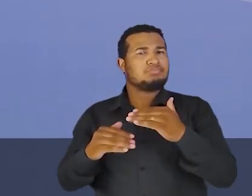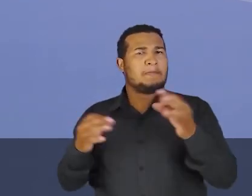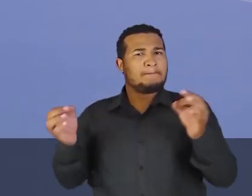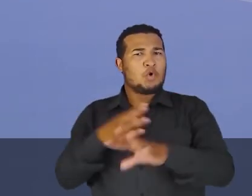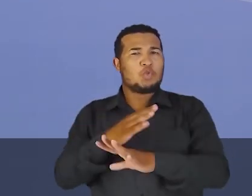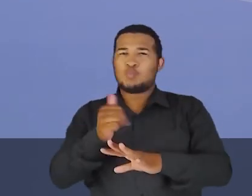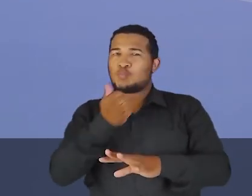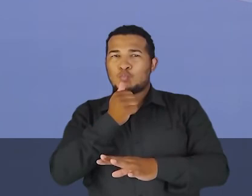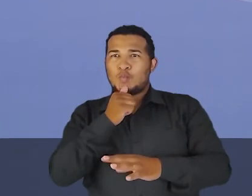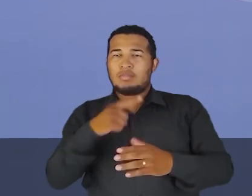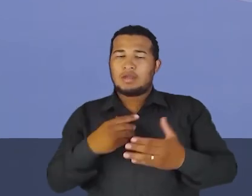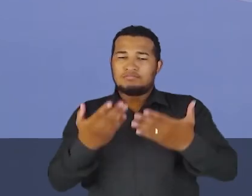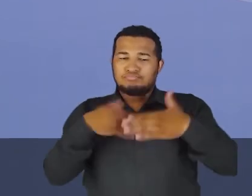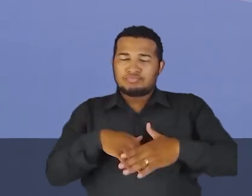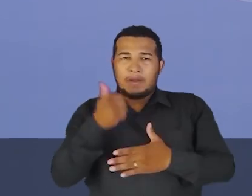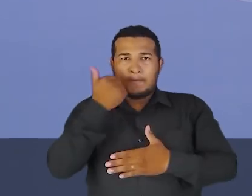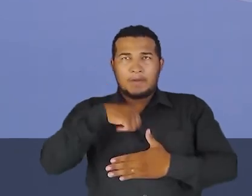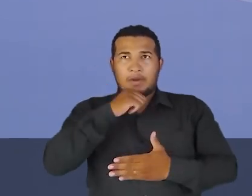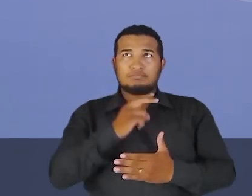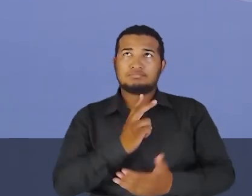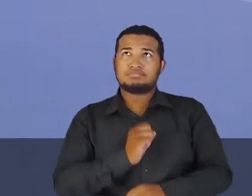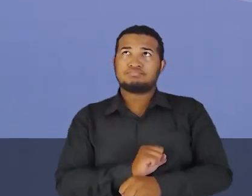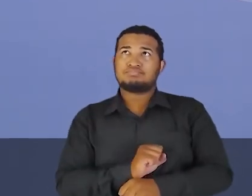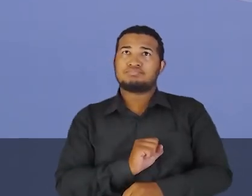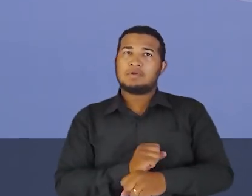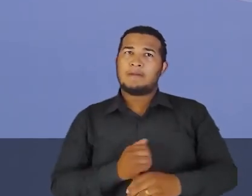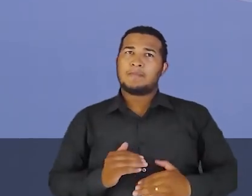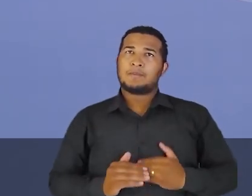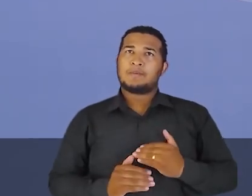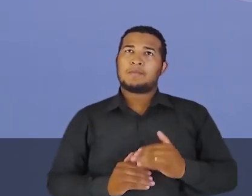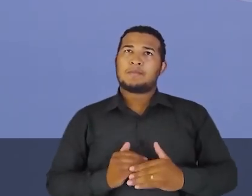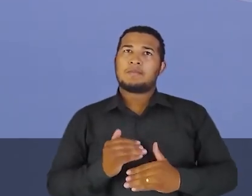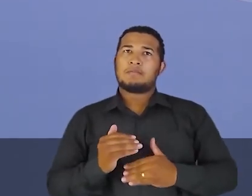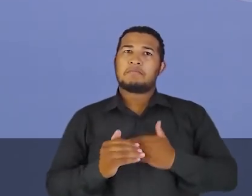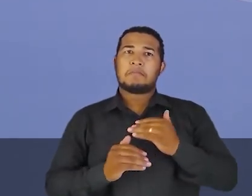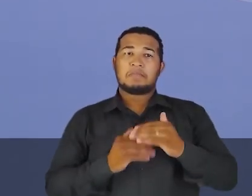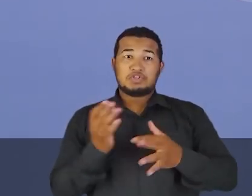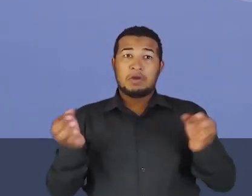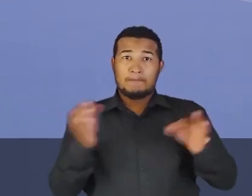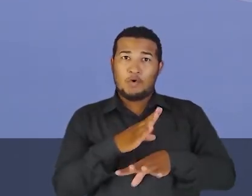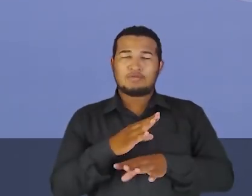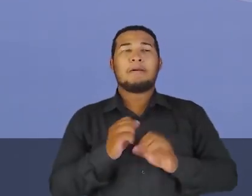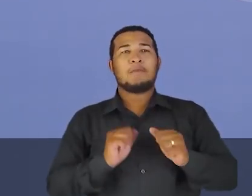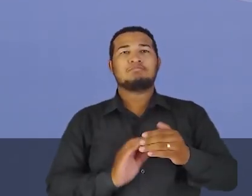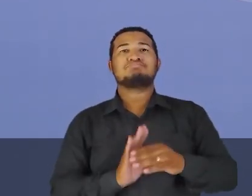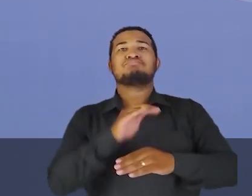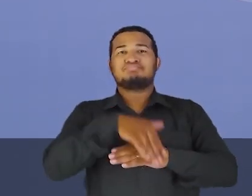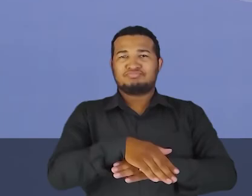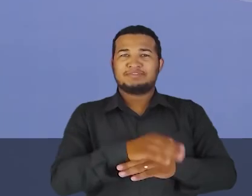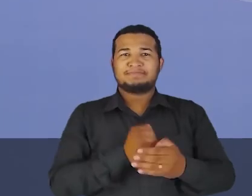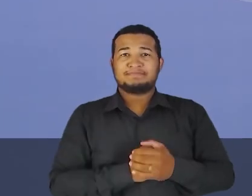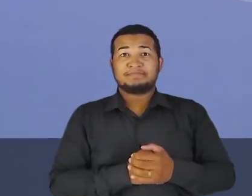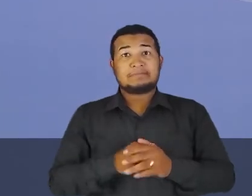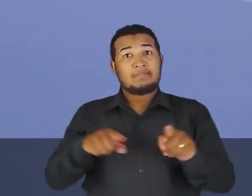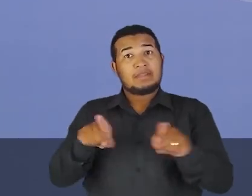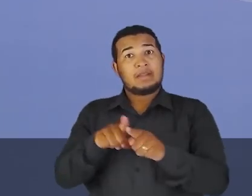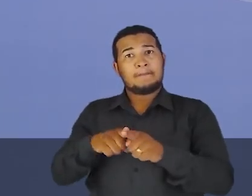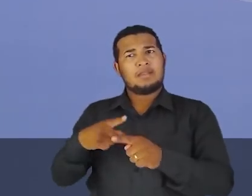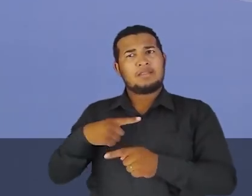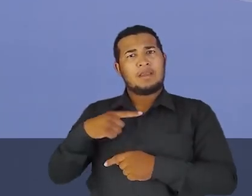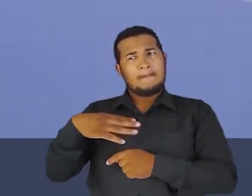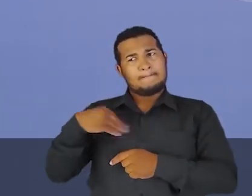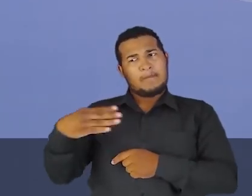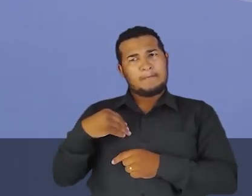entrar dentro do marsúpio da mãe e lá eles vão completar o desenvolvimento embrionário. Ok? E nós temos também os mamíferos que botam